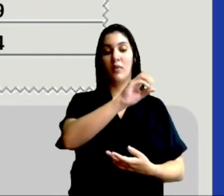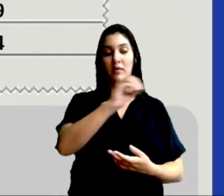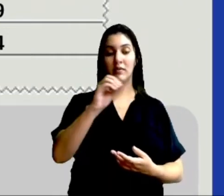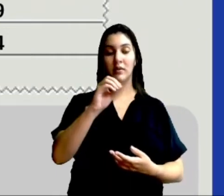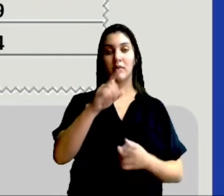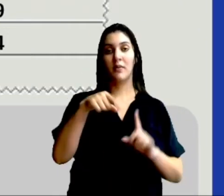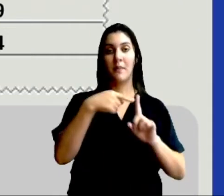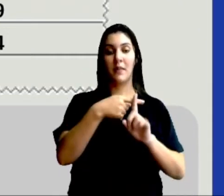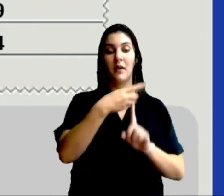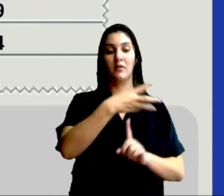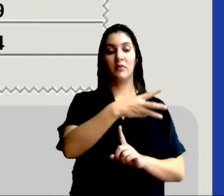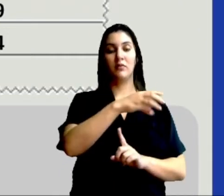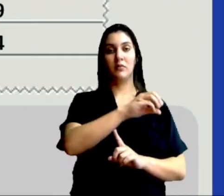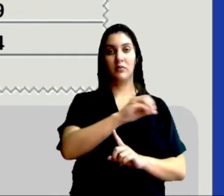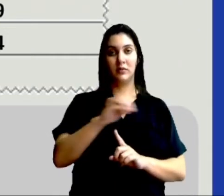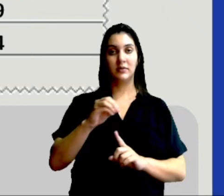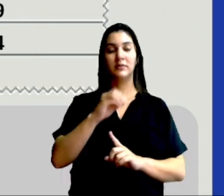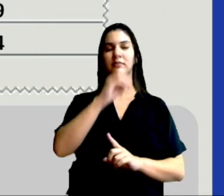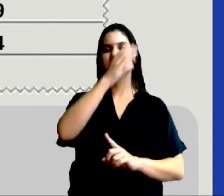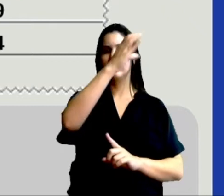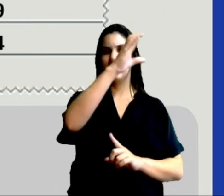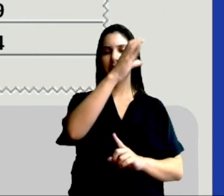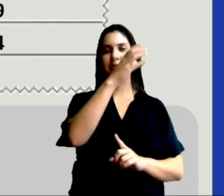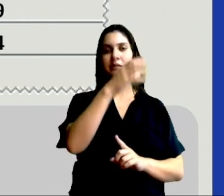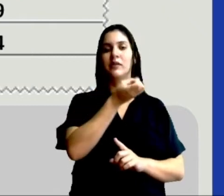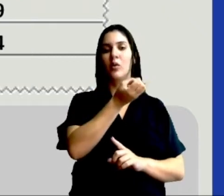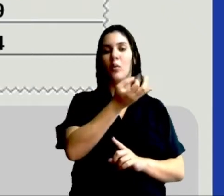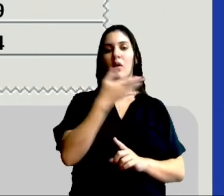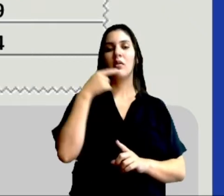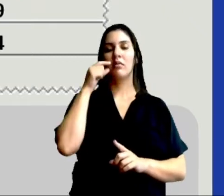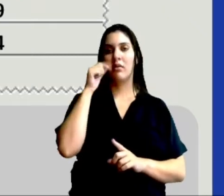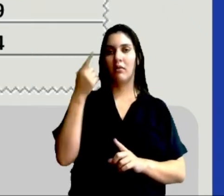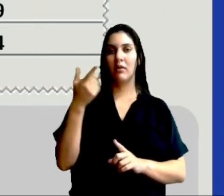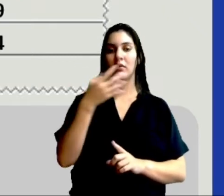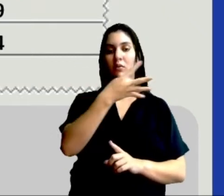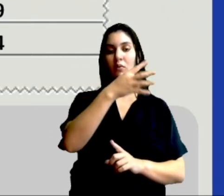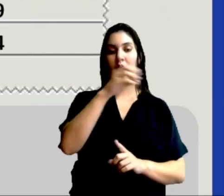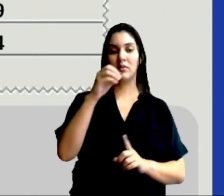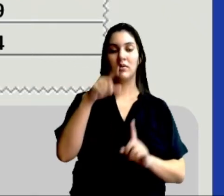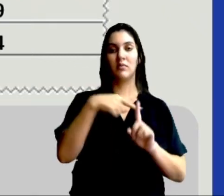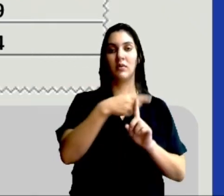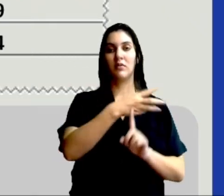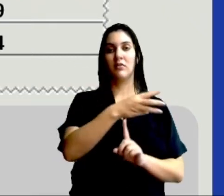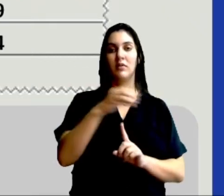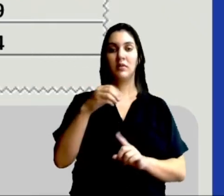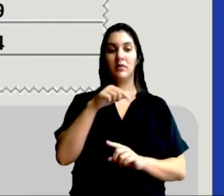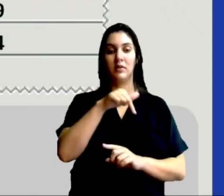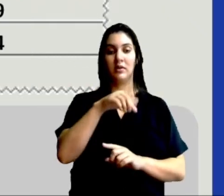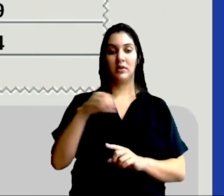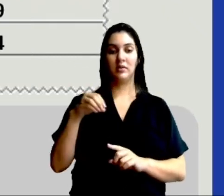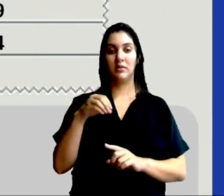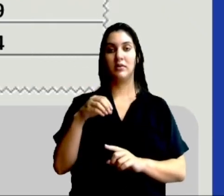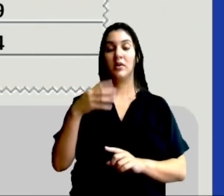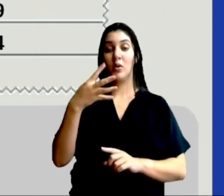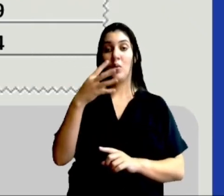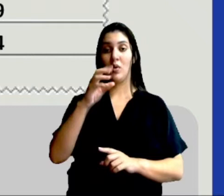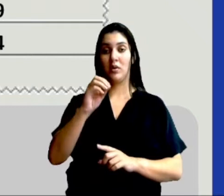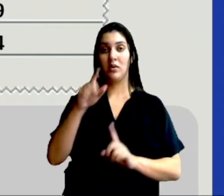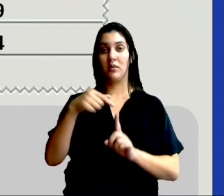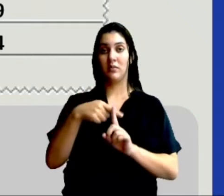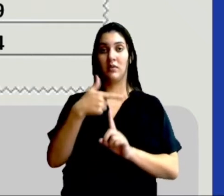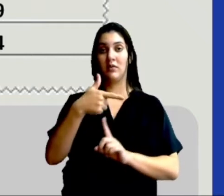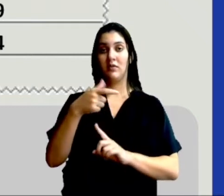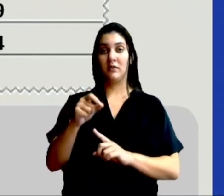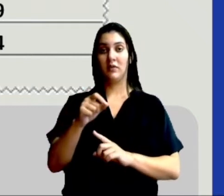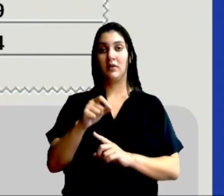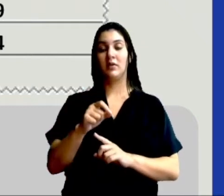centena, mais os 300, né? Da quantidade dos salgados, 400 mais 300, 700. 40 mais